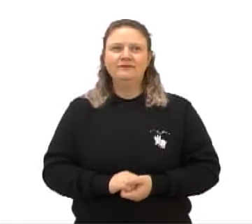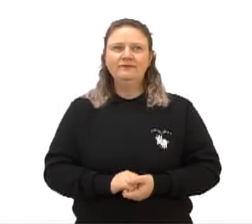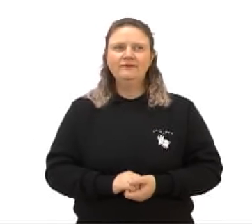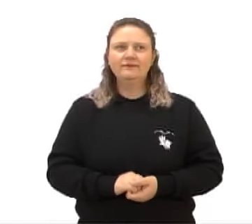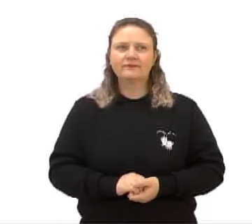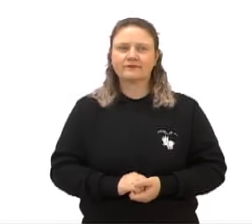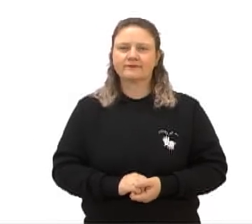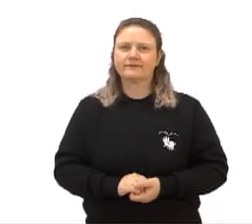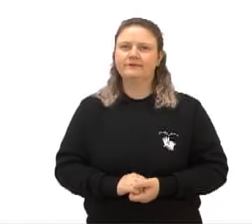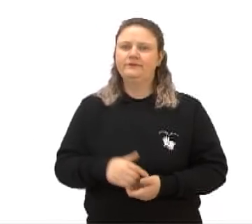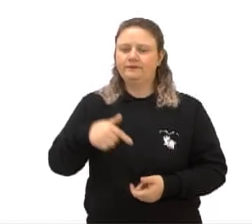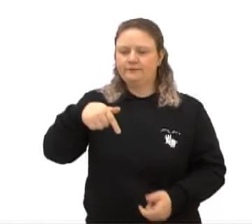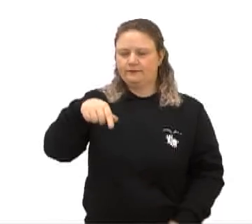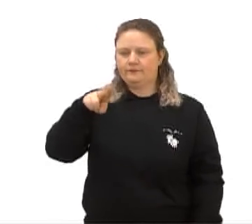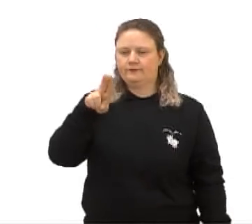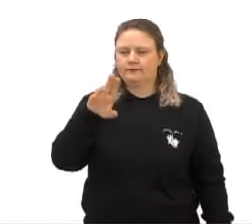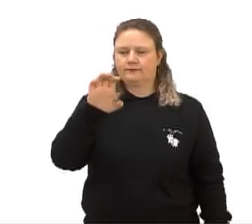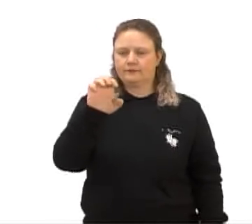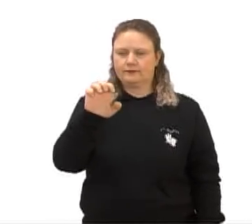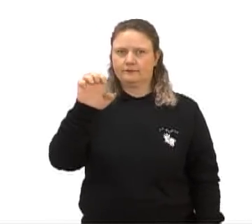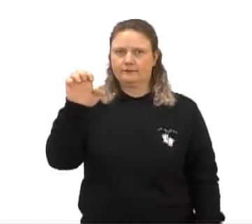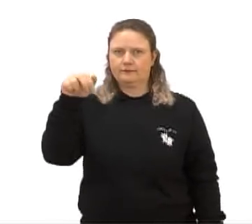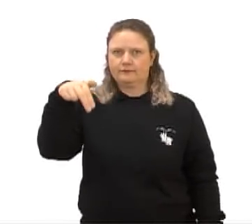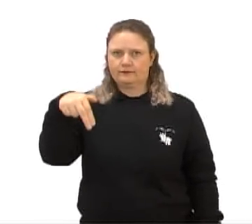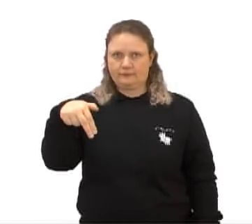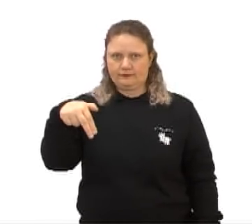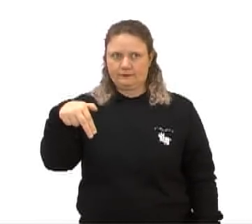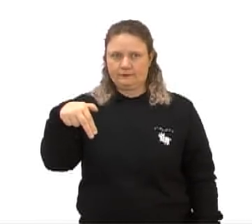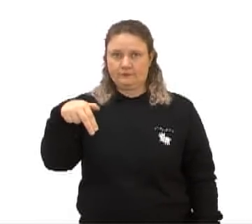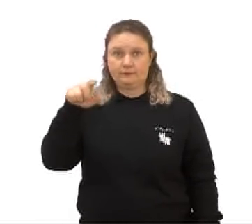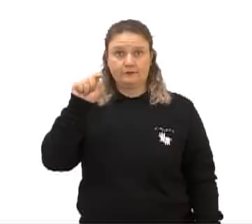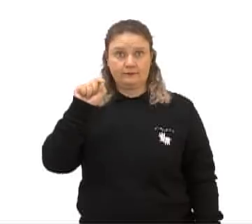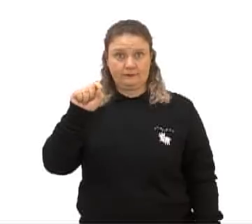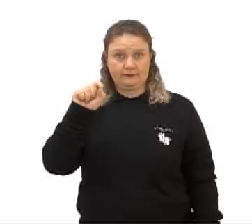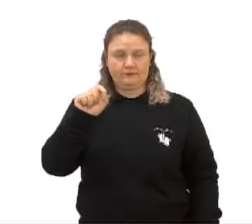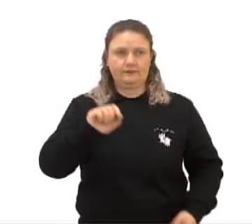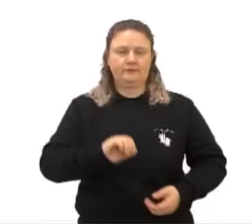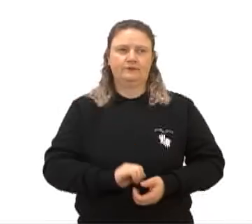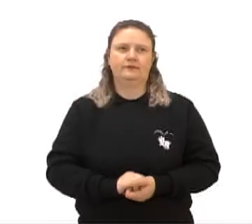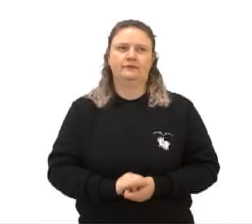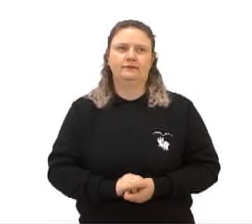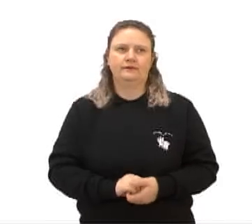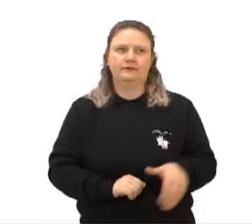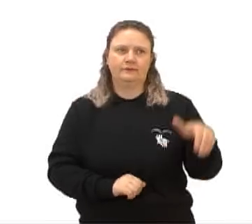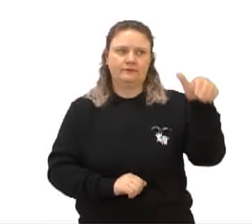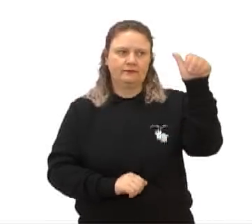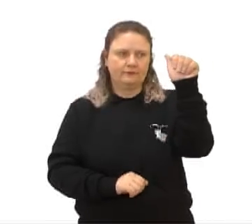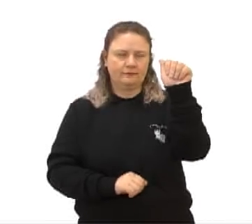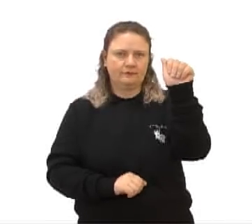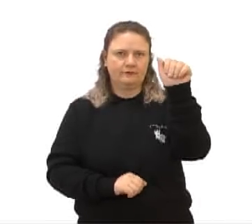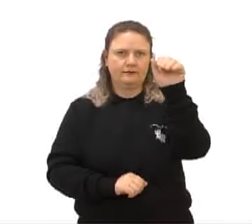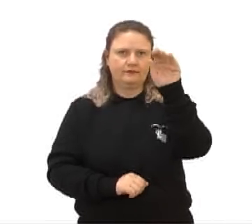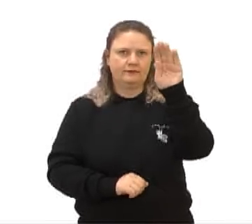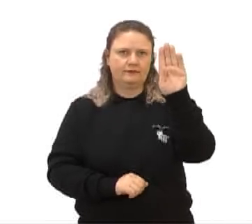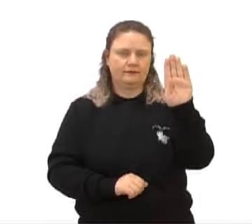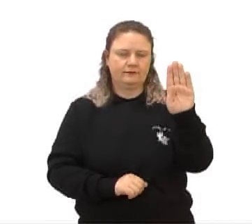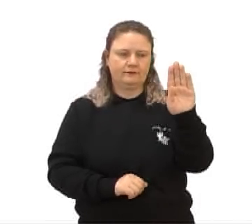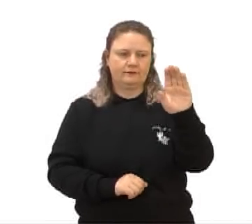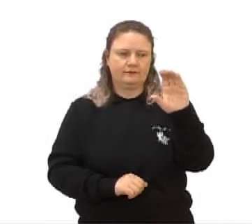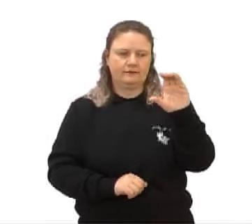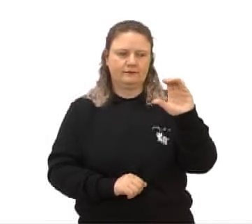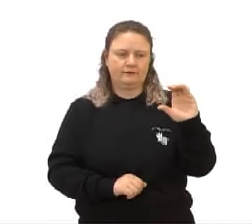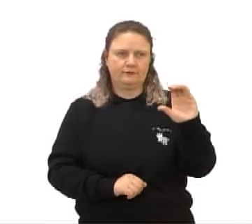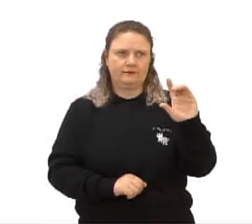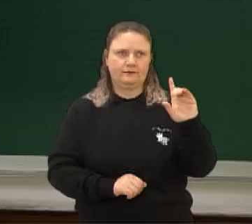American? Letter A. Letter B, a Mexican. Letter C, a Canadian, or letter D,